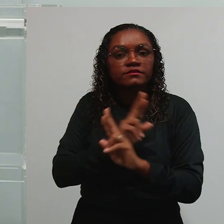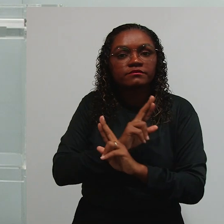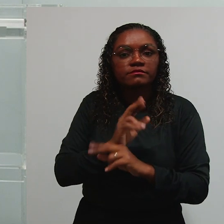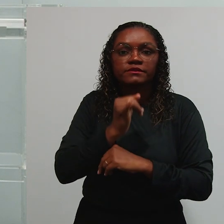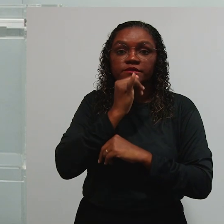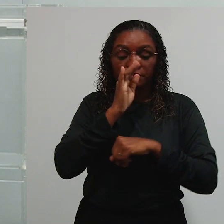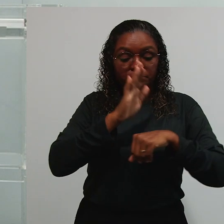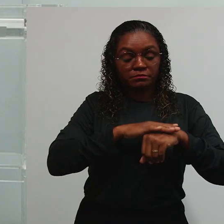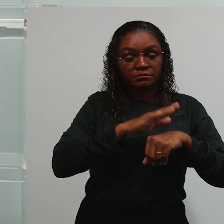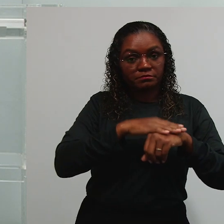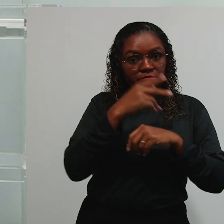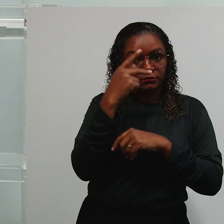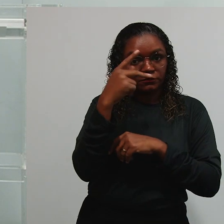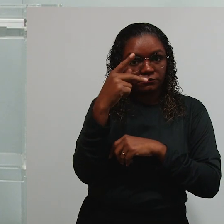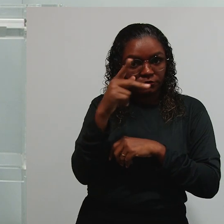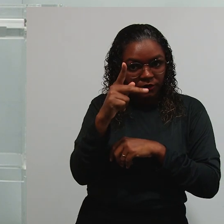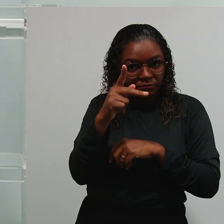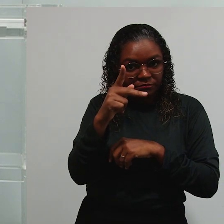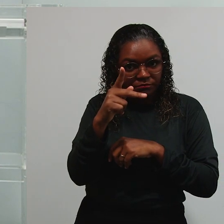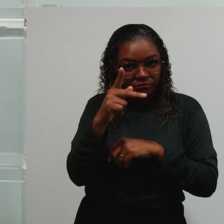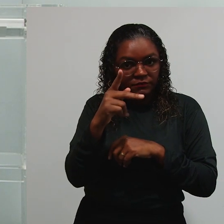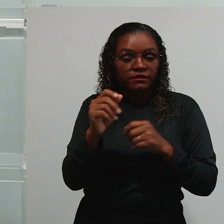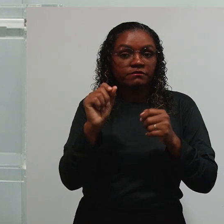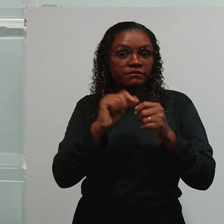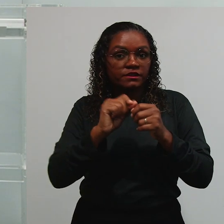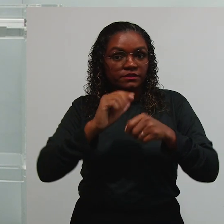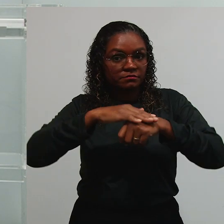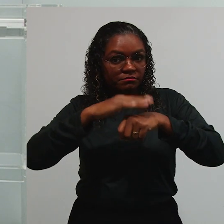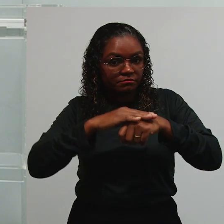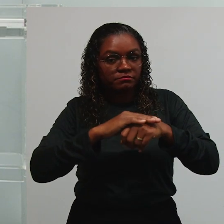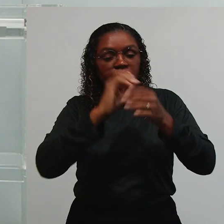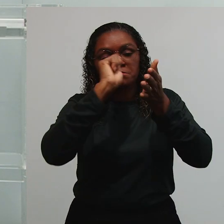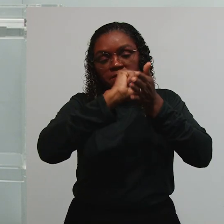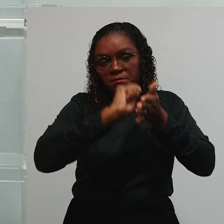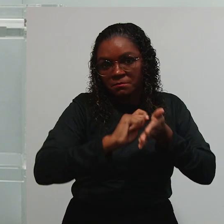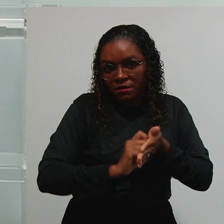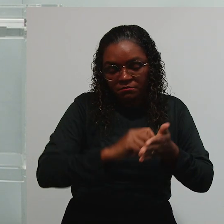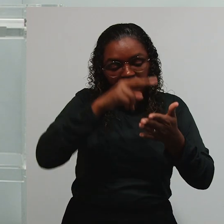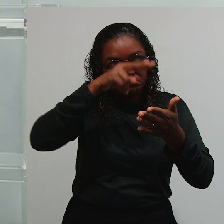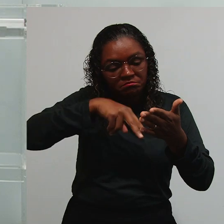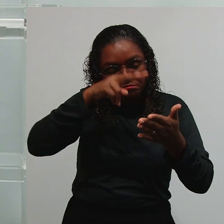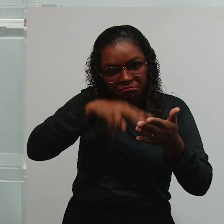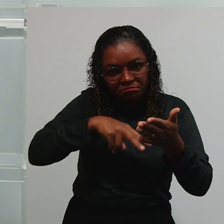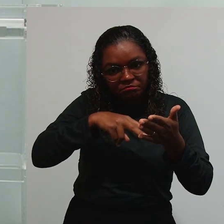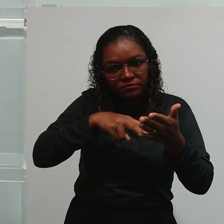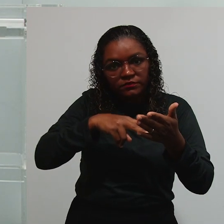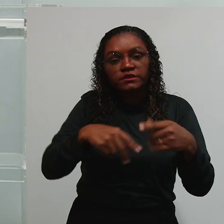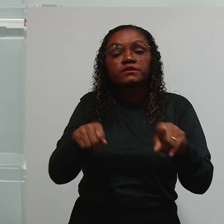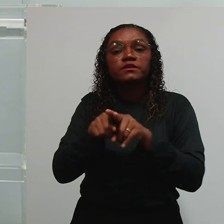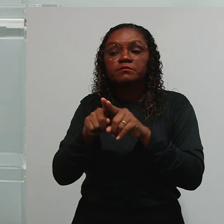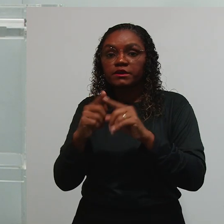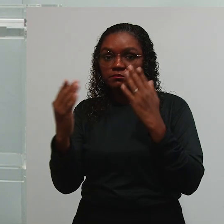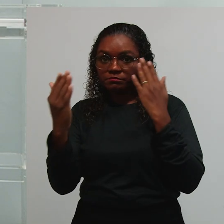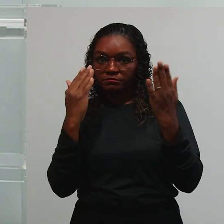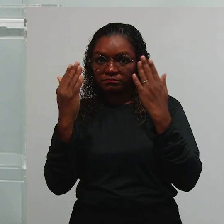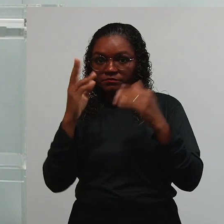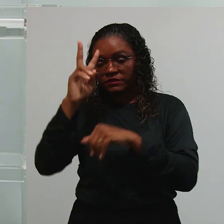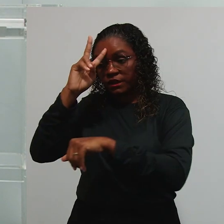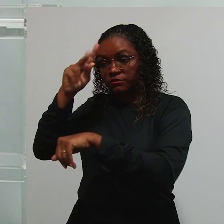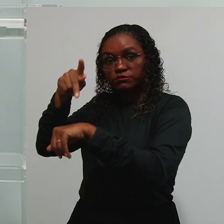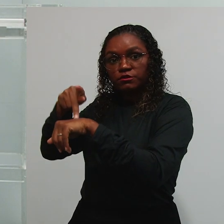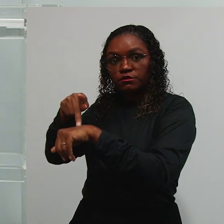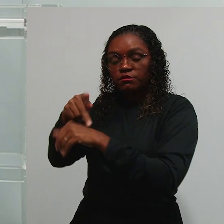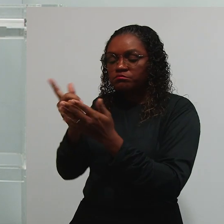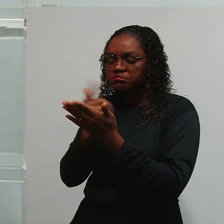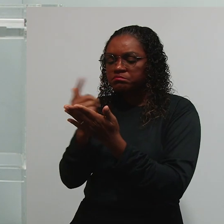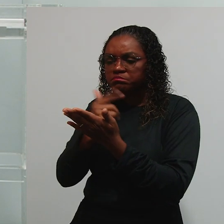a sua autoria, então o que você escreve a partir da sua vivência, da sua leitura, com o que os